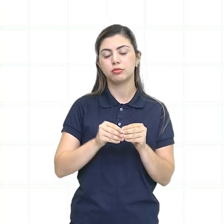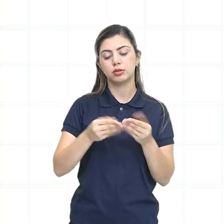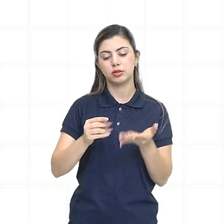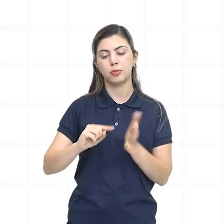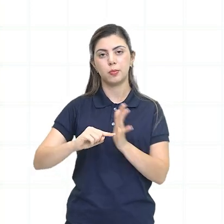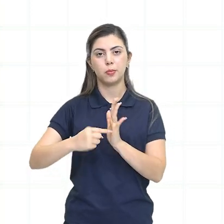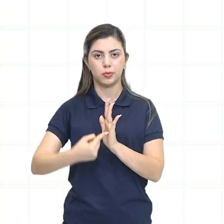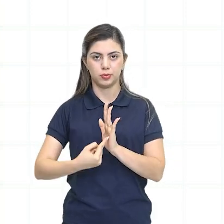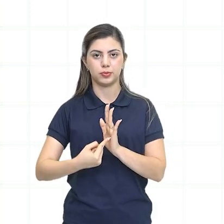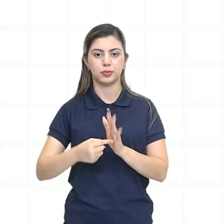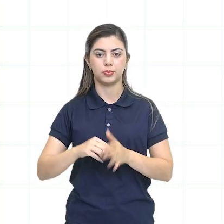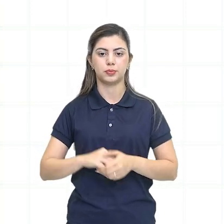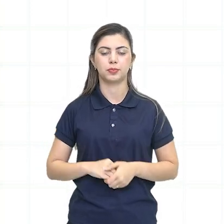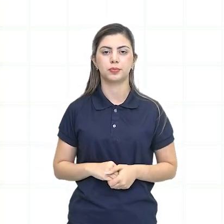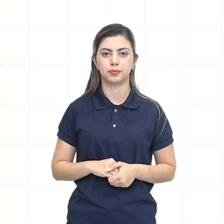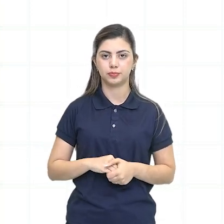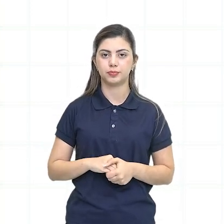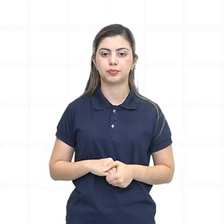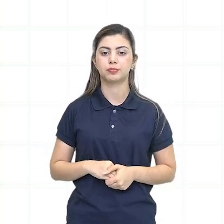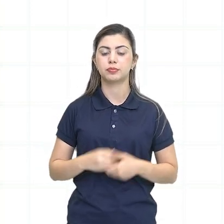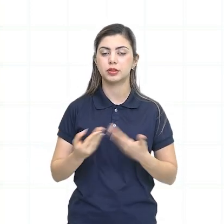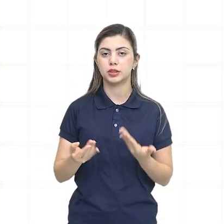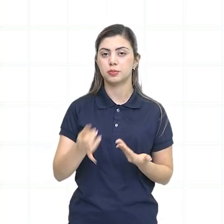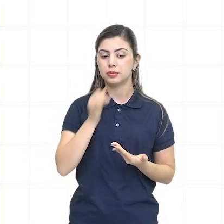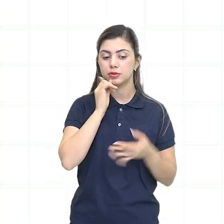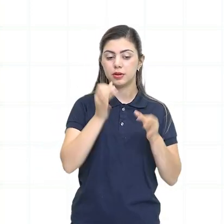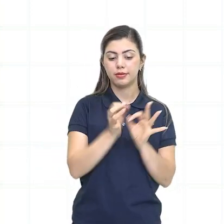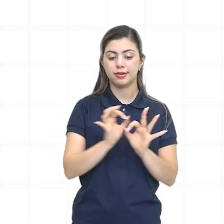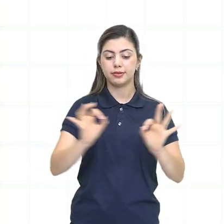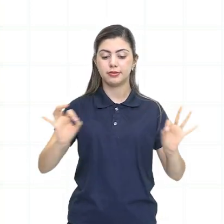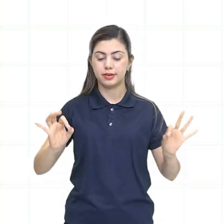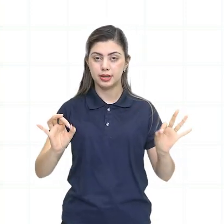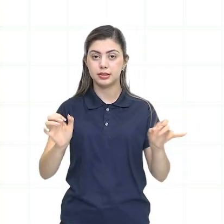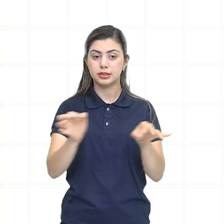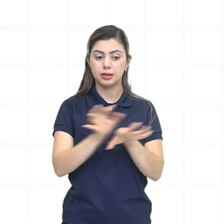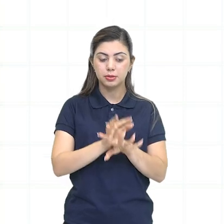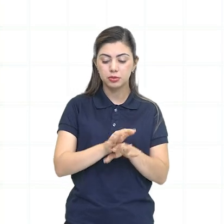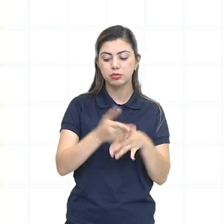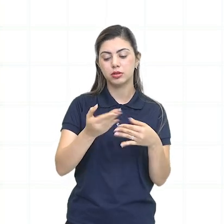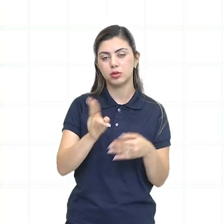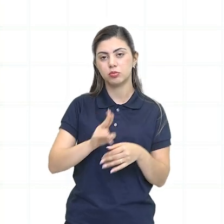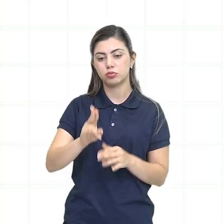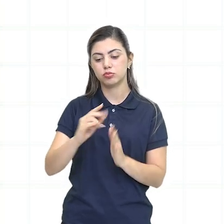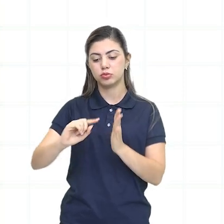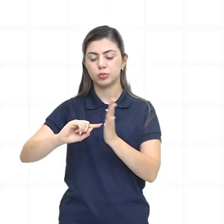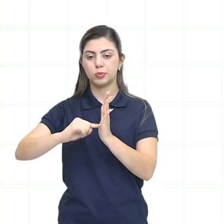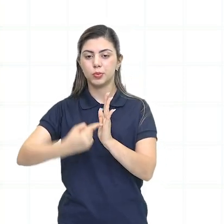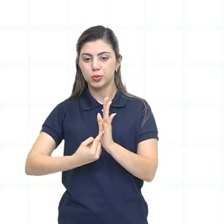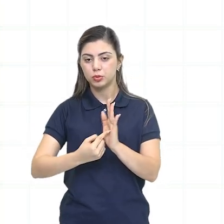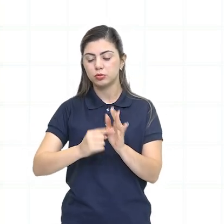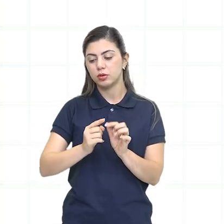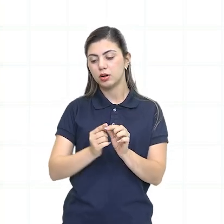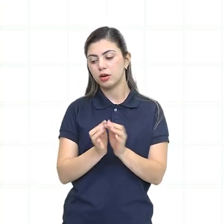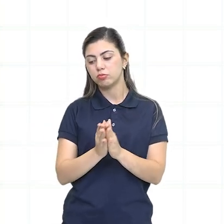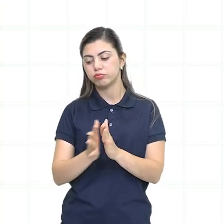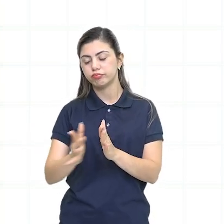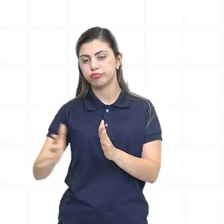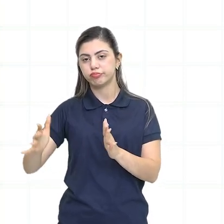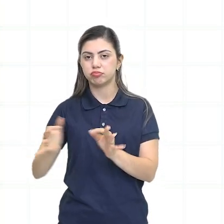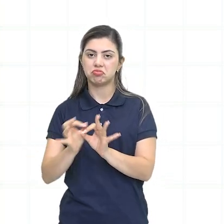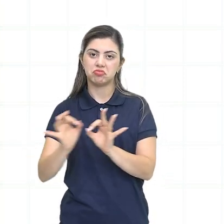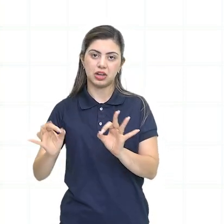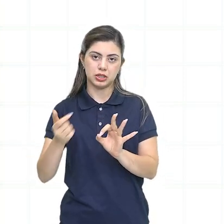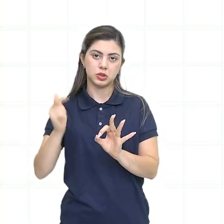raciocínio aqui, né, está fechado. Então, vou colocar um ponto e depois abrir outra